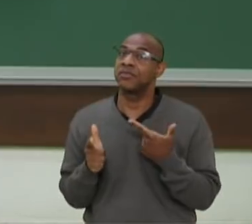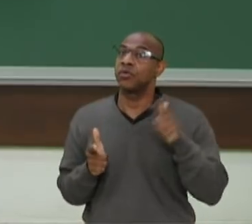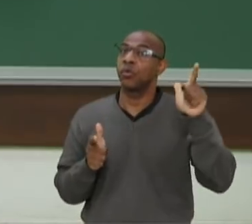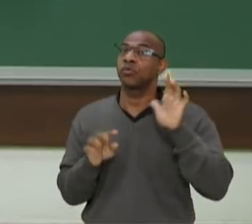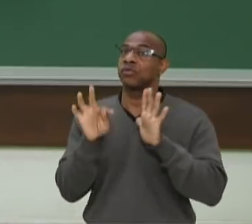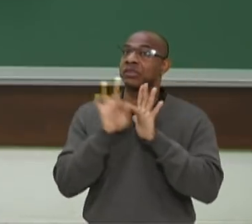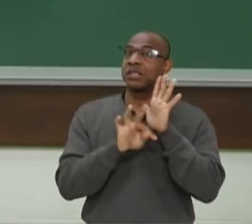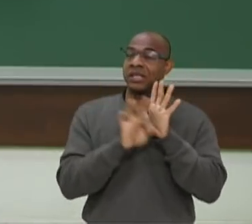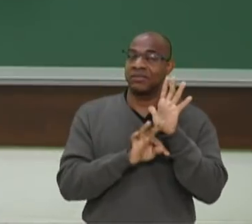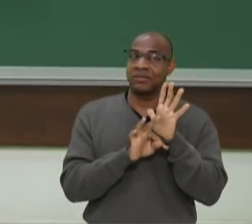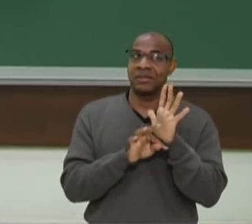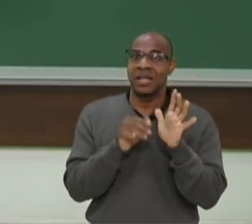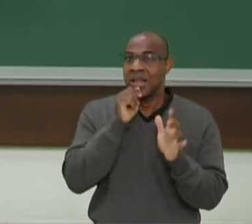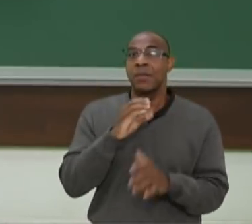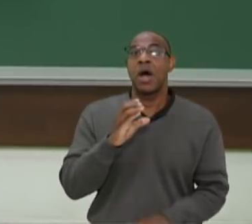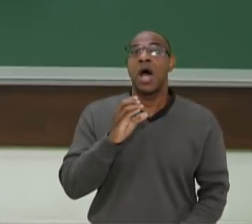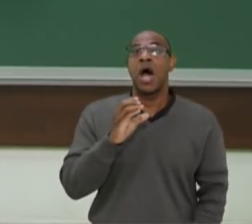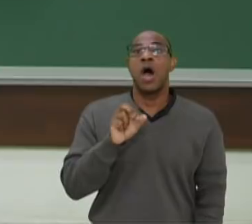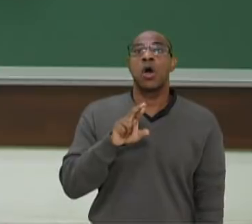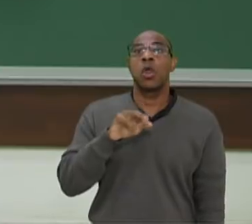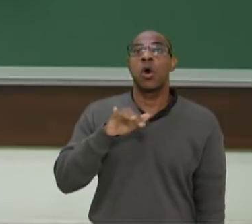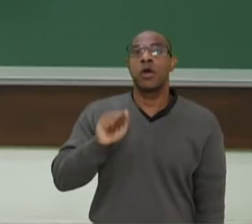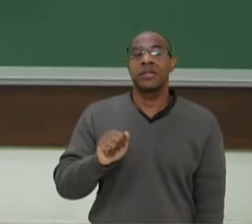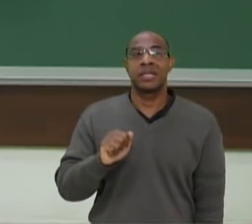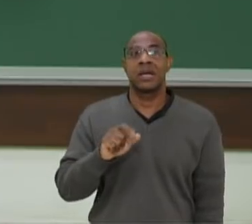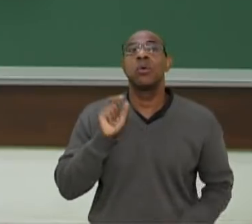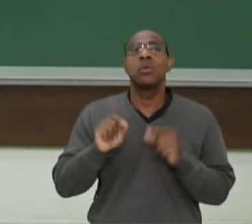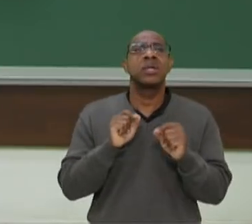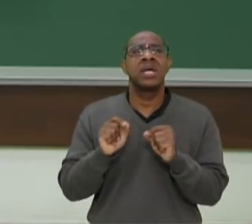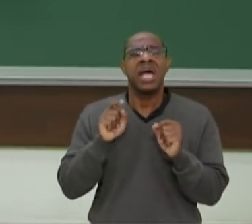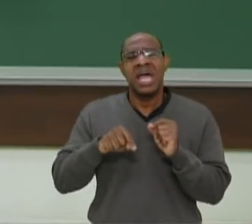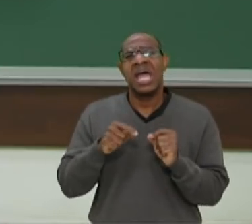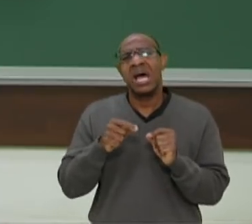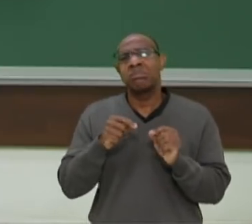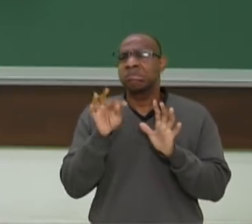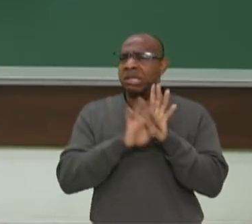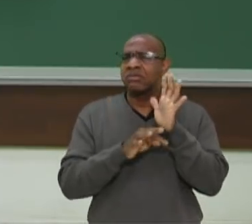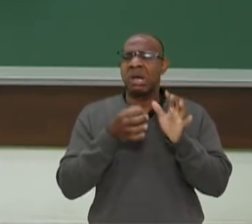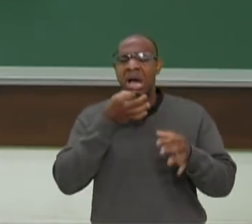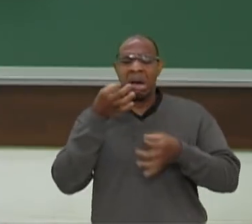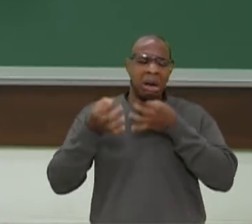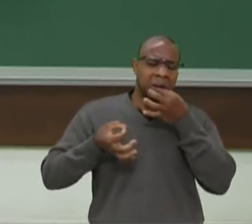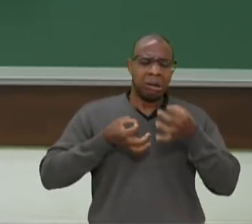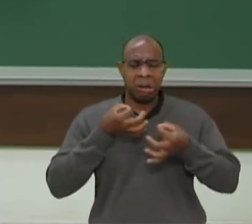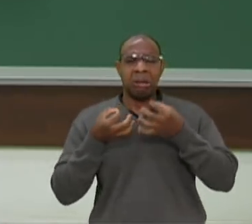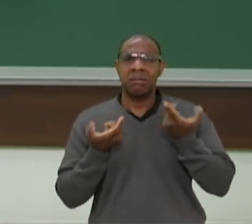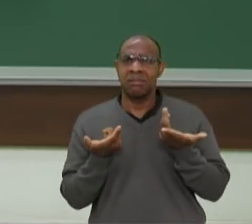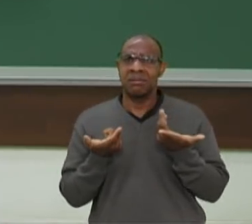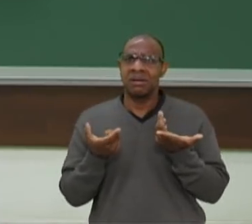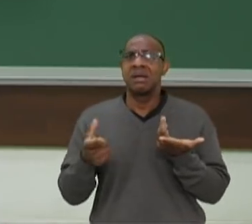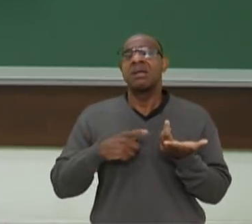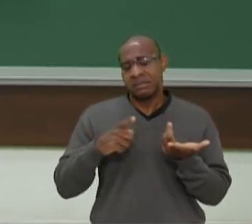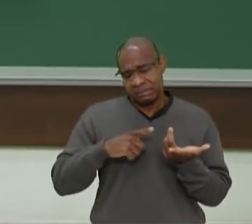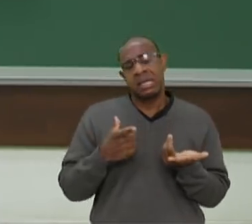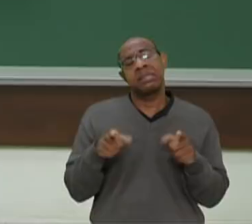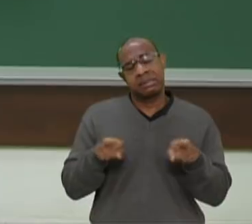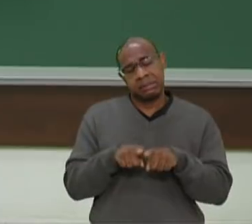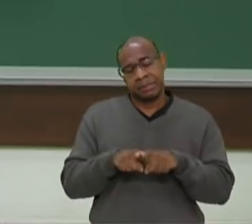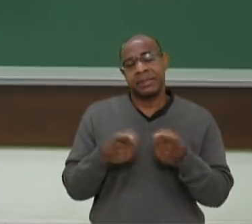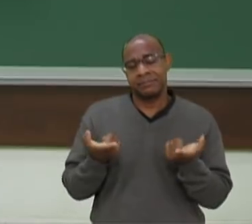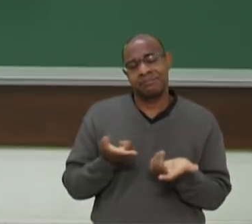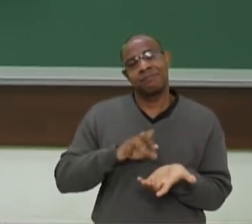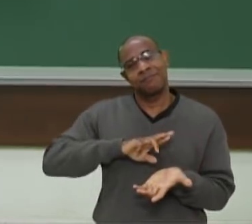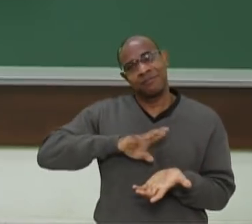falei. A crônica, professora, é um texto argumentativo? Existe a crônica argumentativa como nós